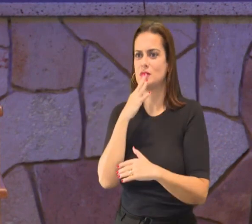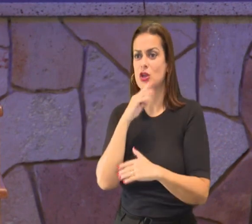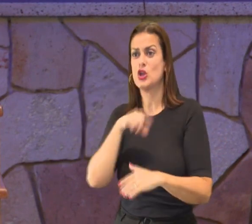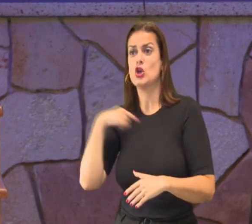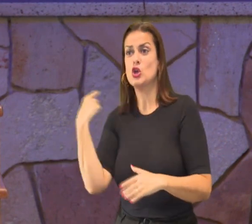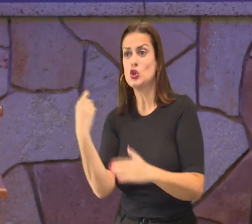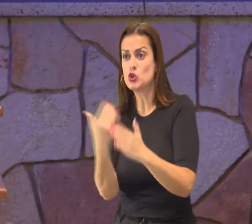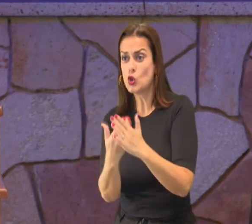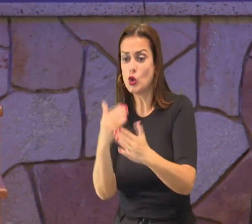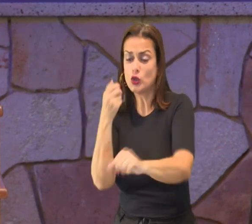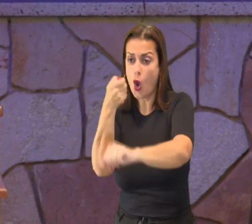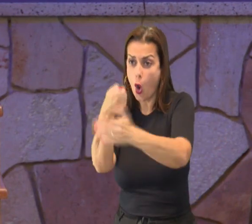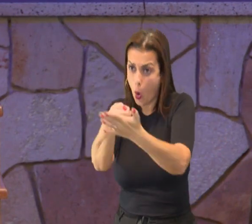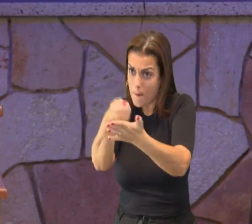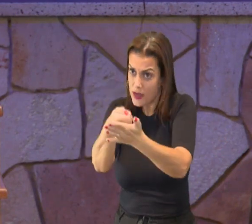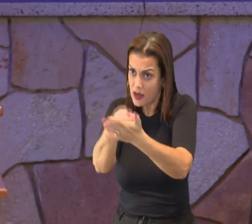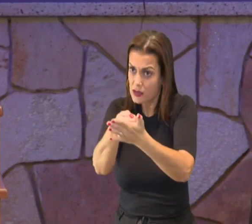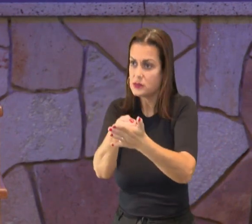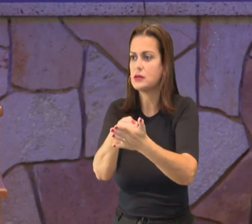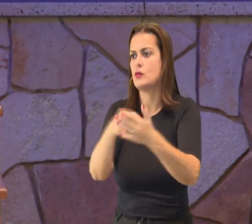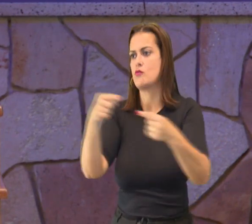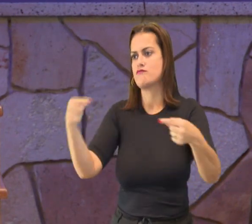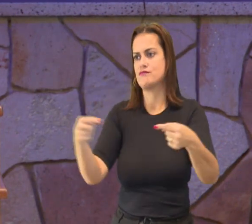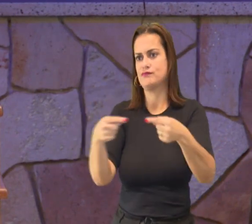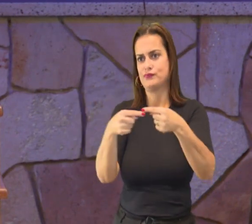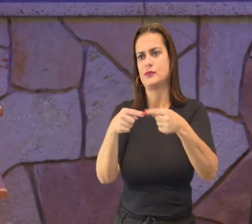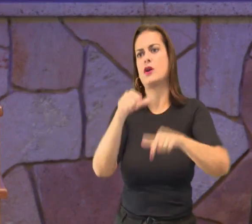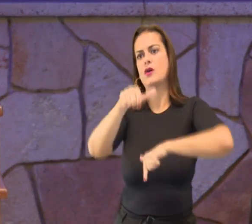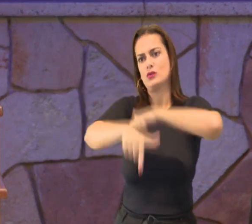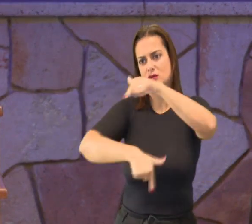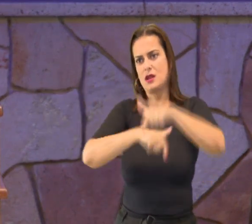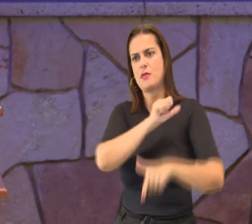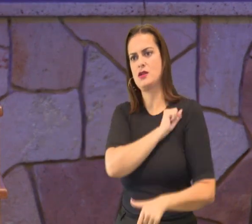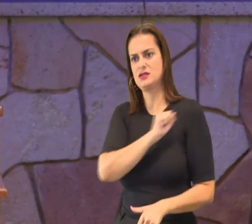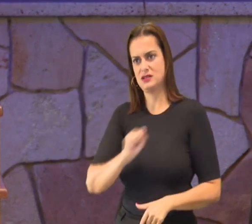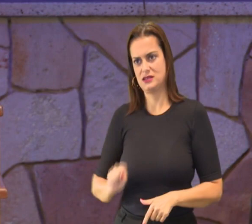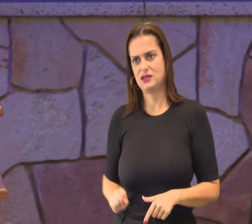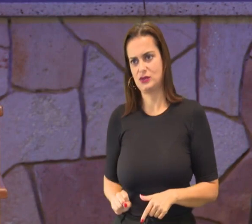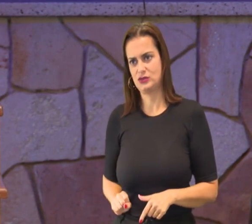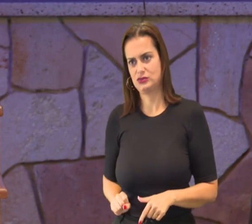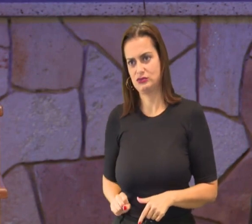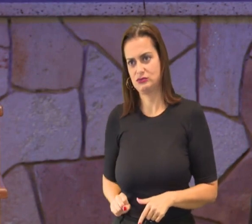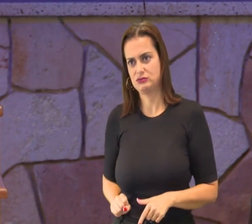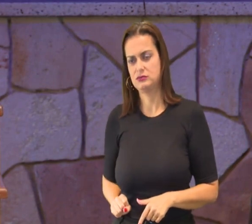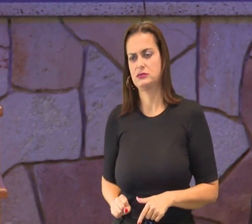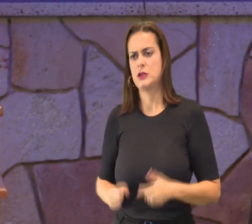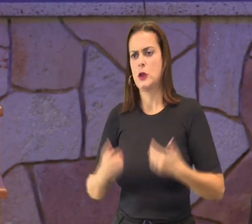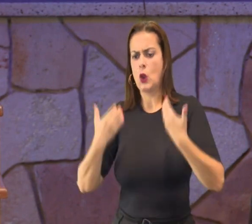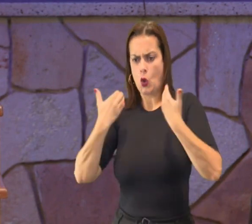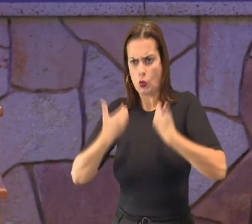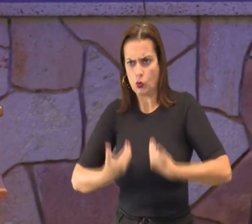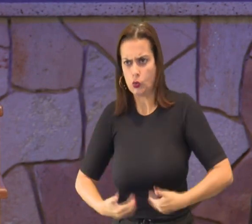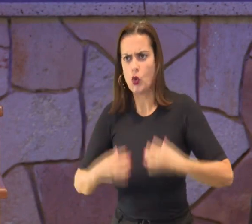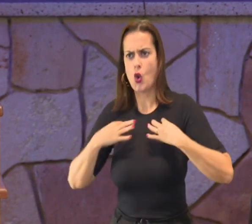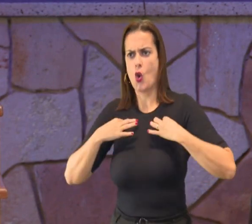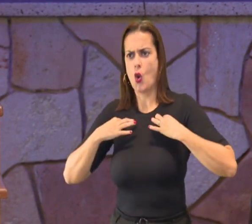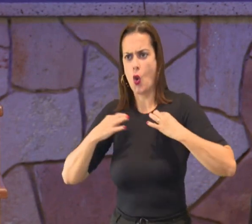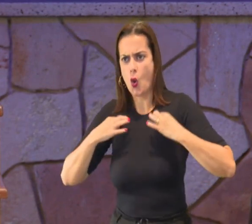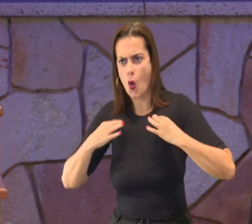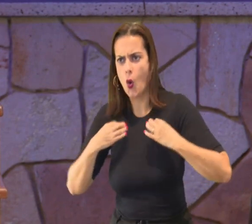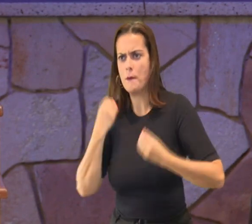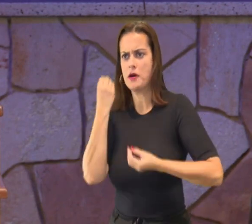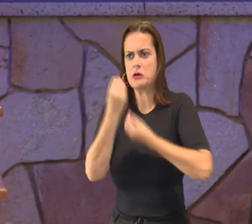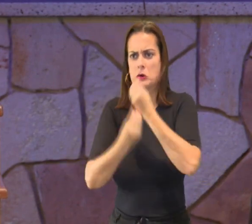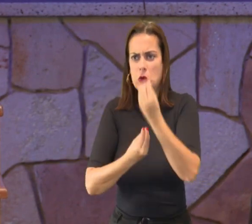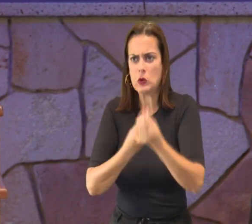obrigações pertinentes ao trabalho sacerdotal, comportamento, vestes, como